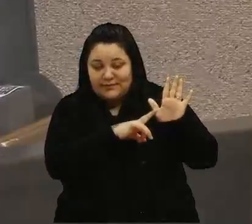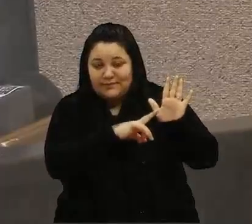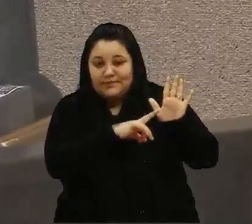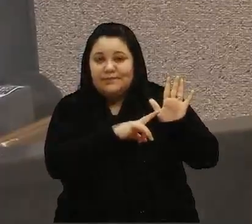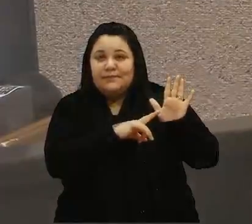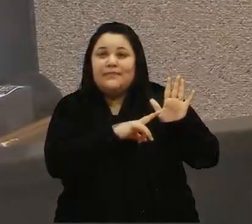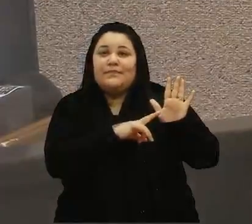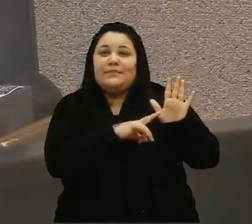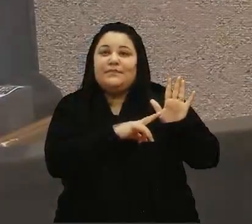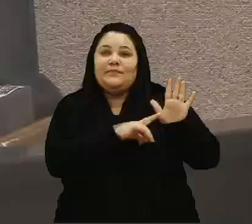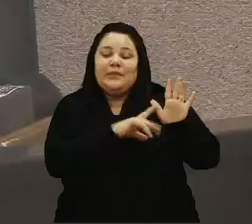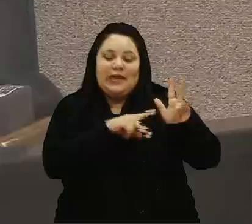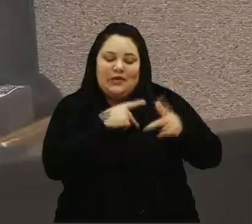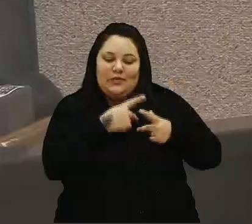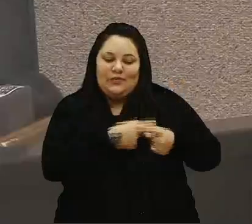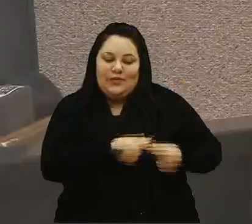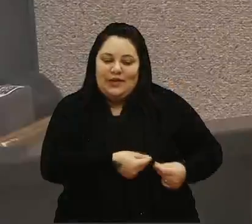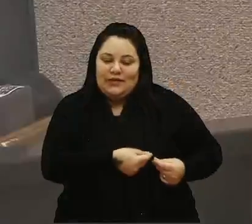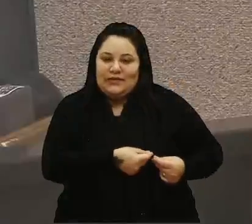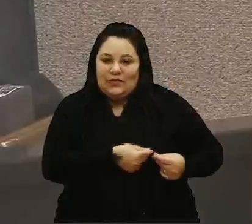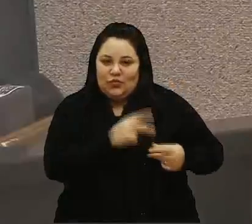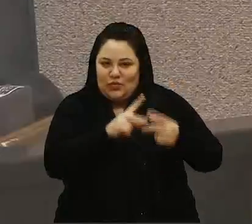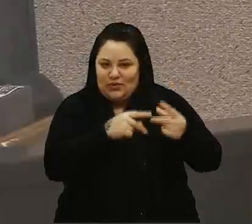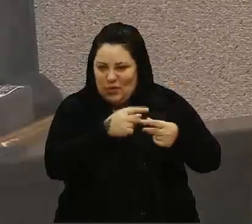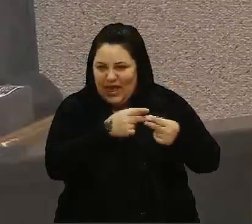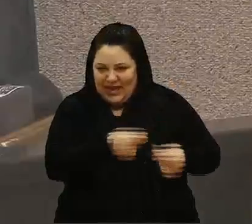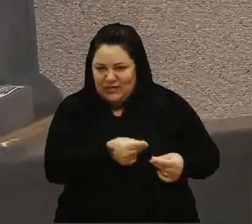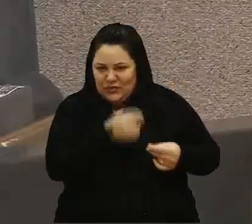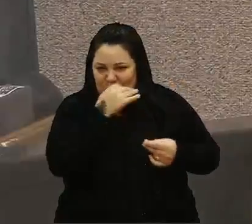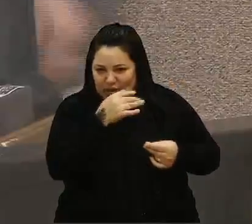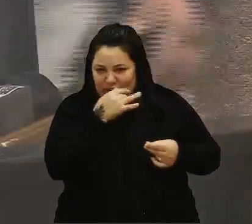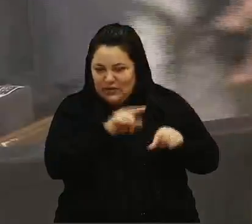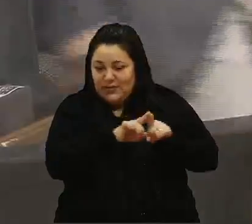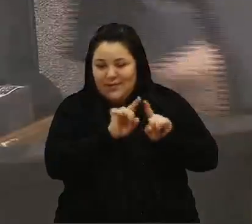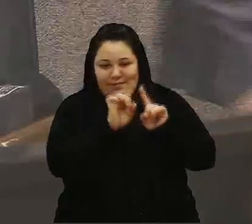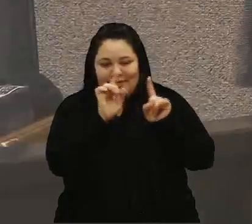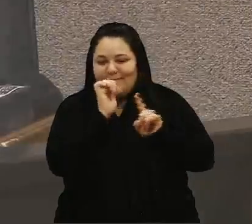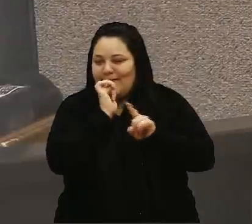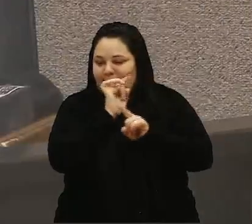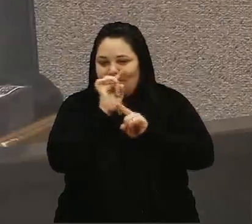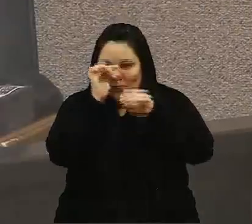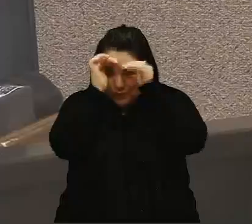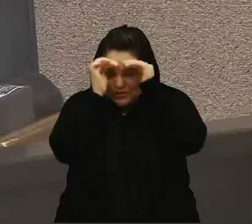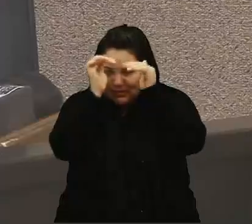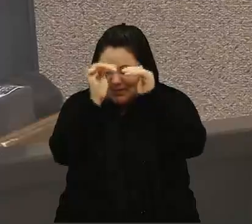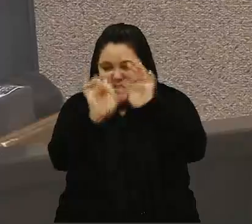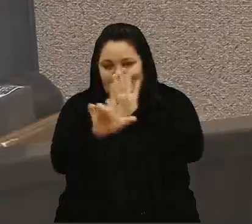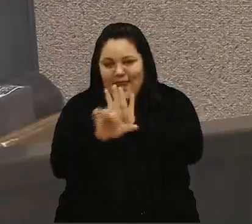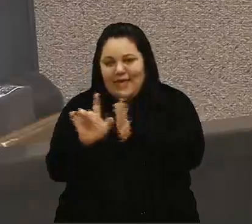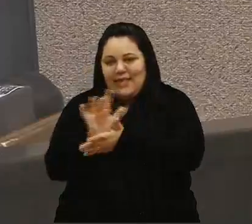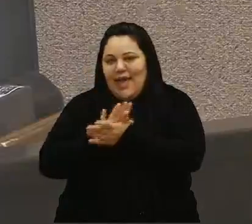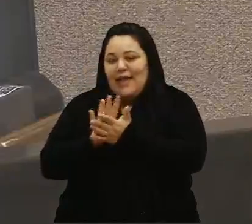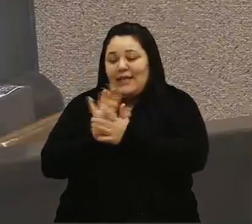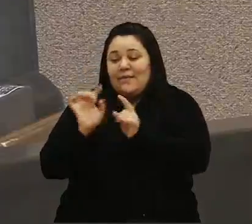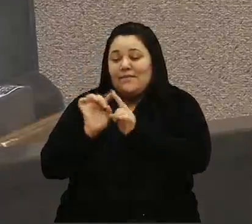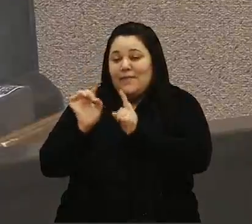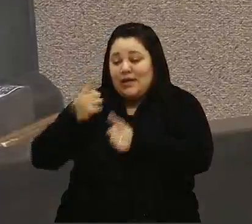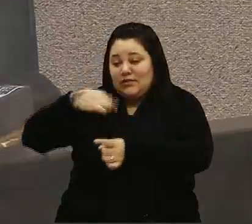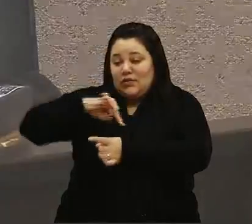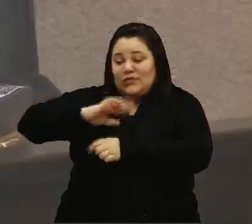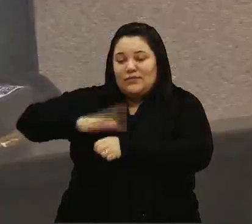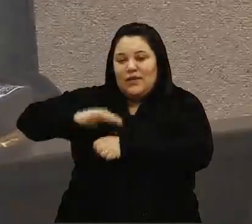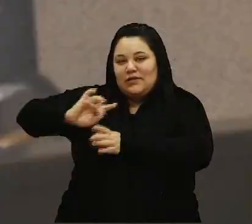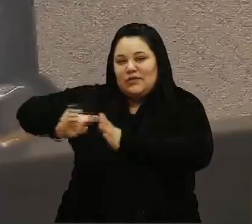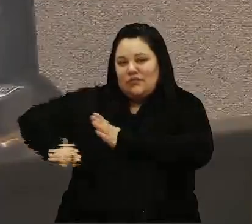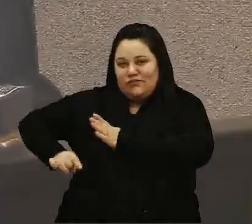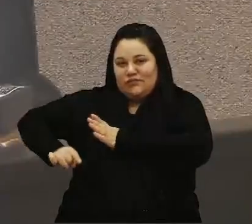porém, a gente não tem esse cumprimento das legislações. Mas a gente foi um pouco além.